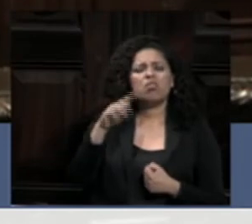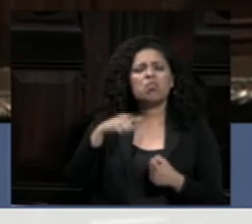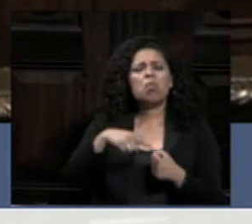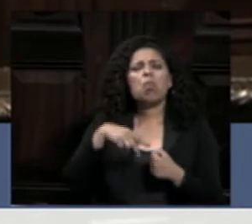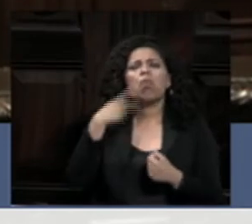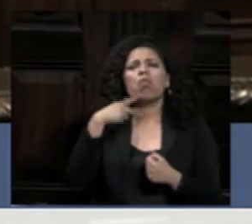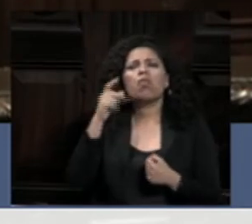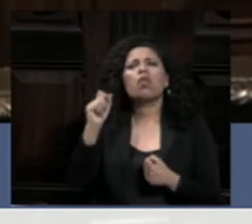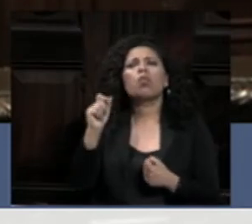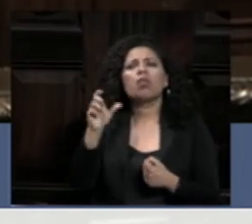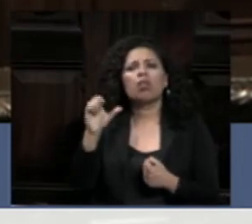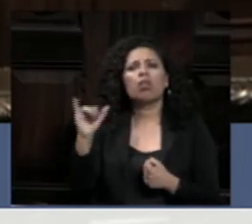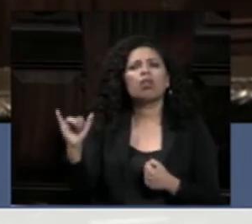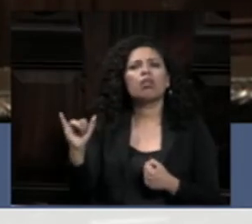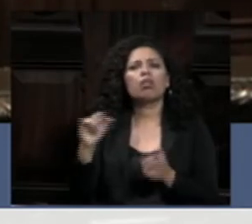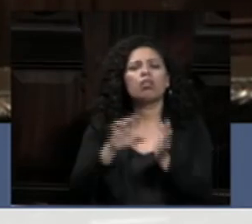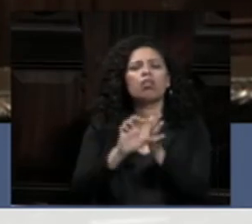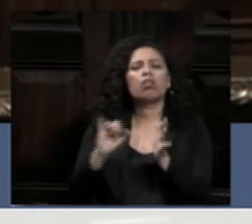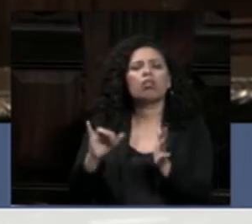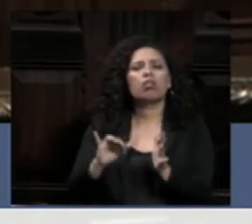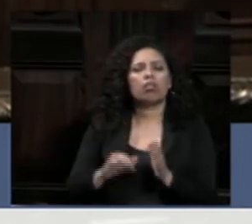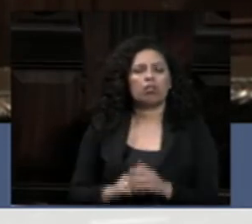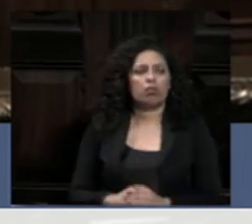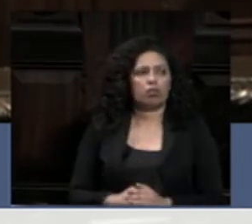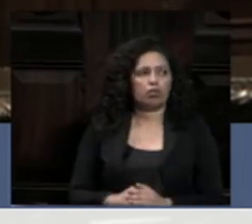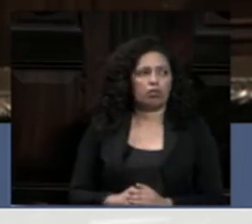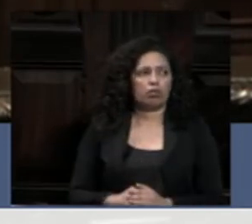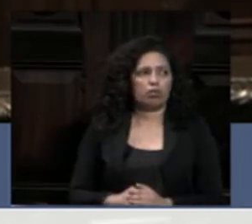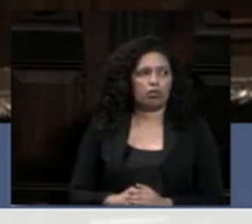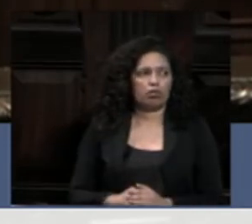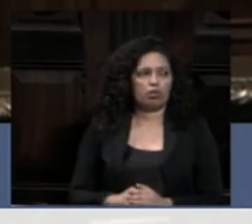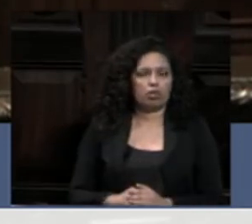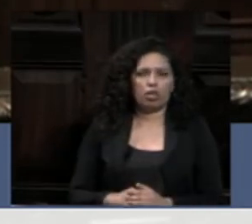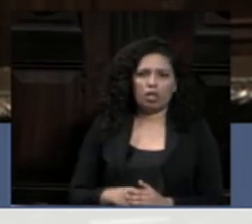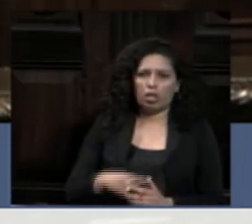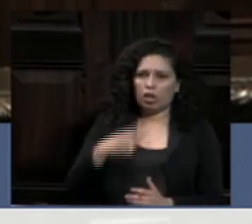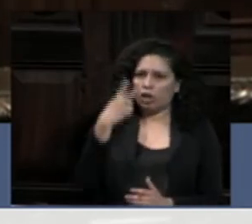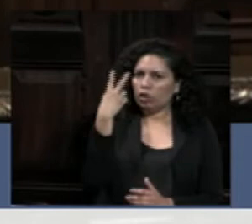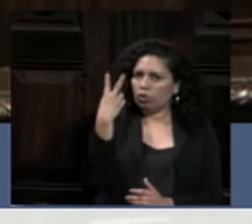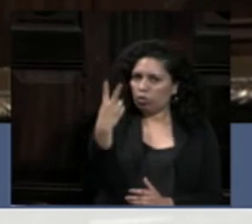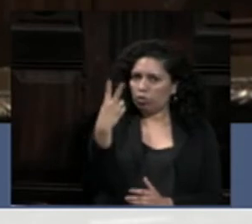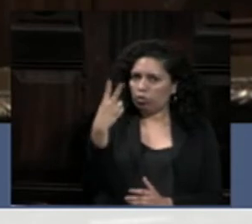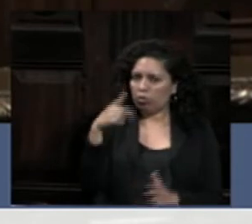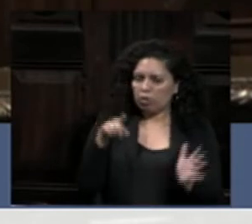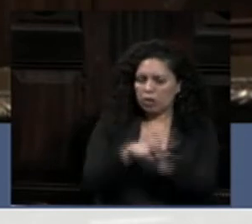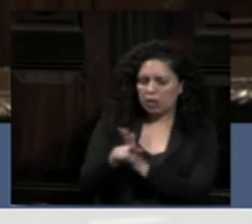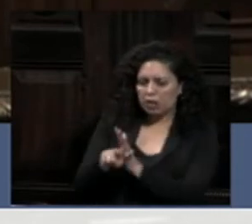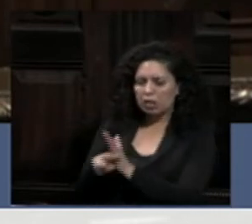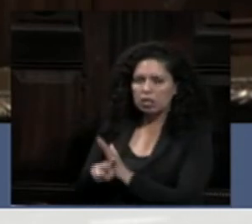essa lei? Que a dupla vistoria em